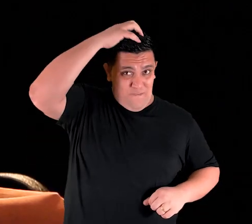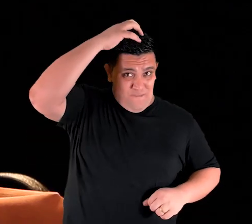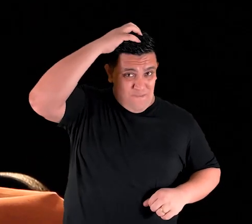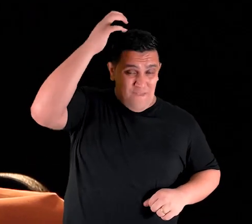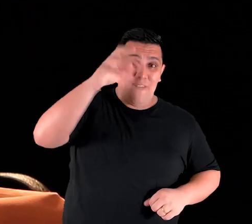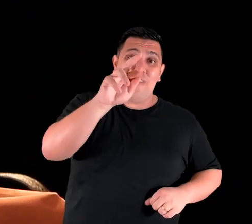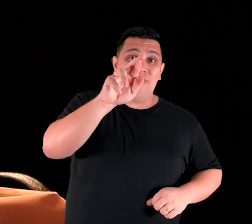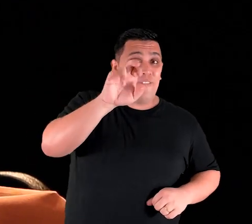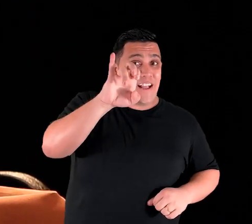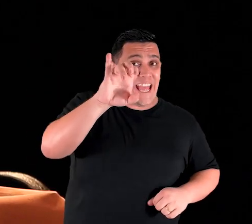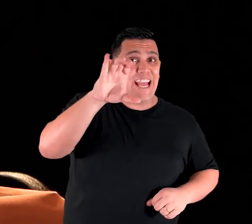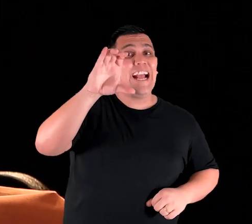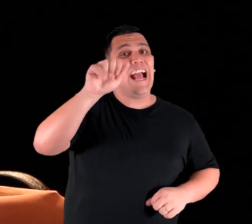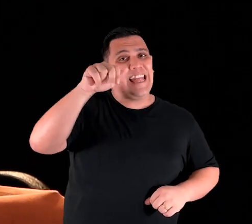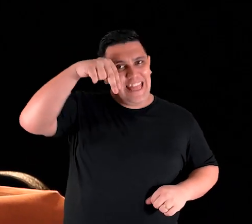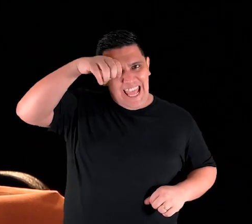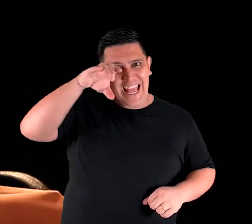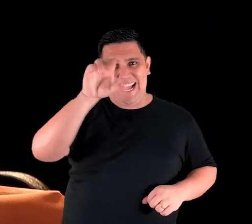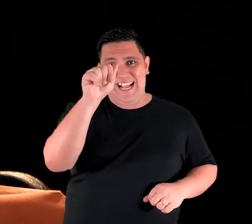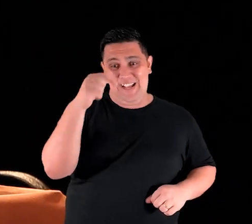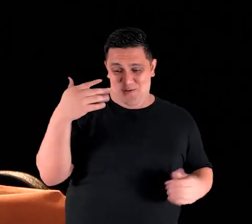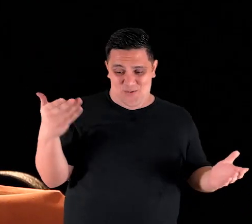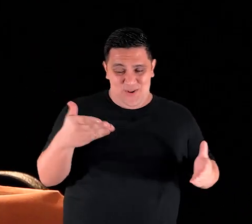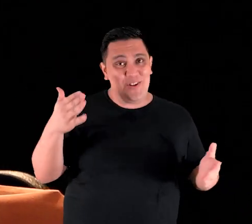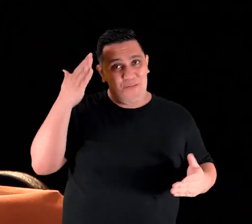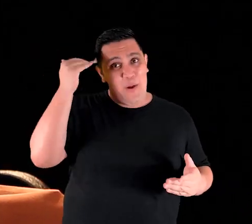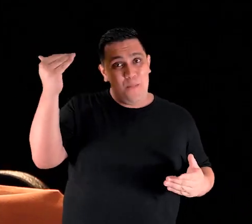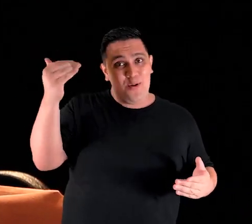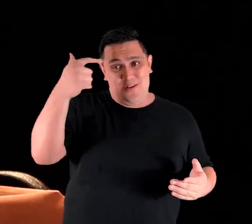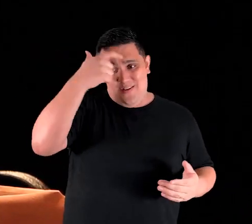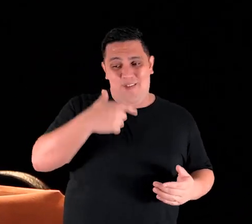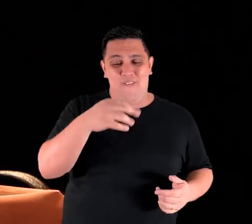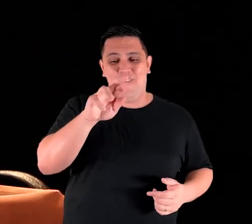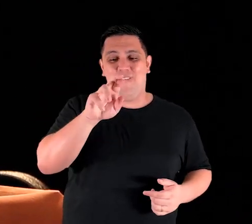Hoje sou conhecido como Frei Caneca.